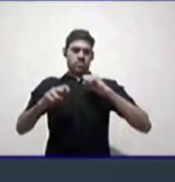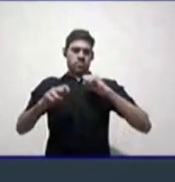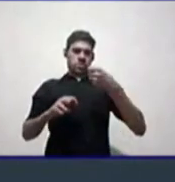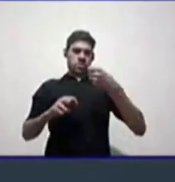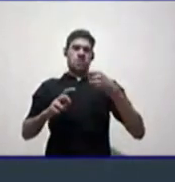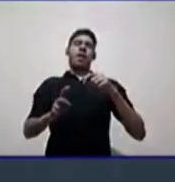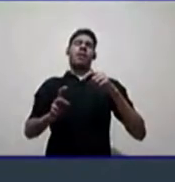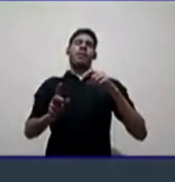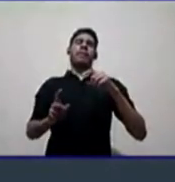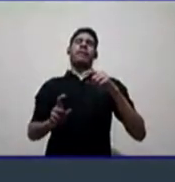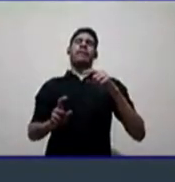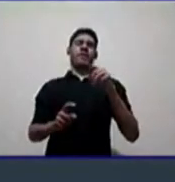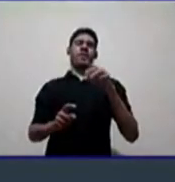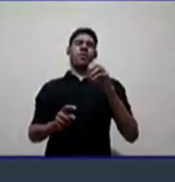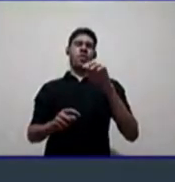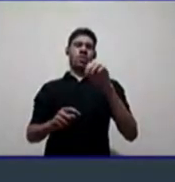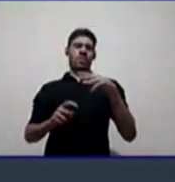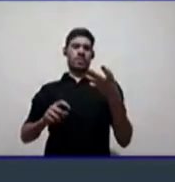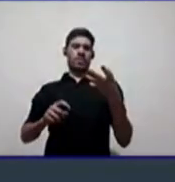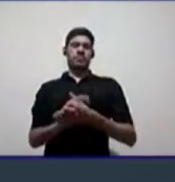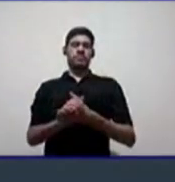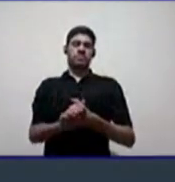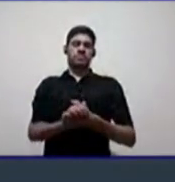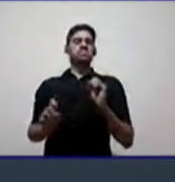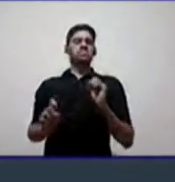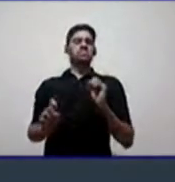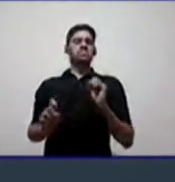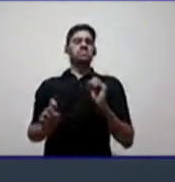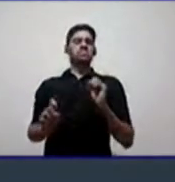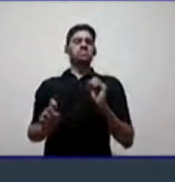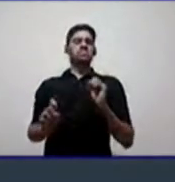de ordem? Ou não, sim.